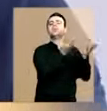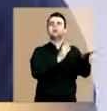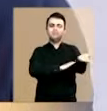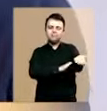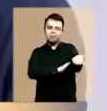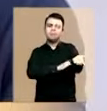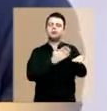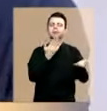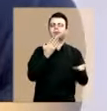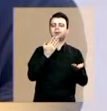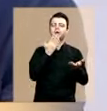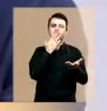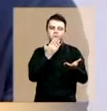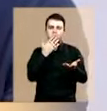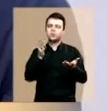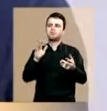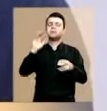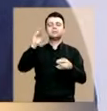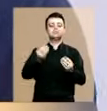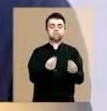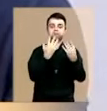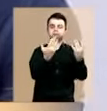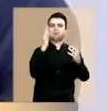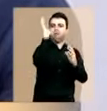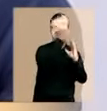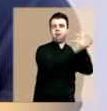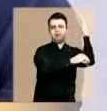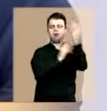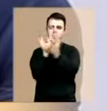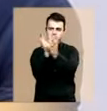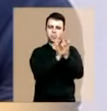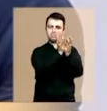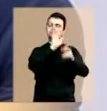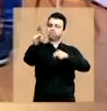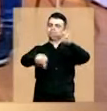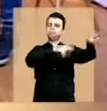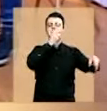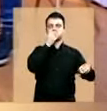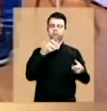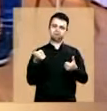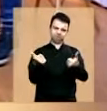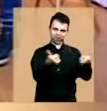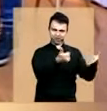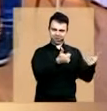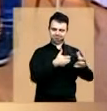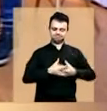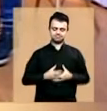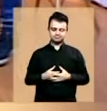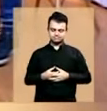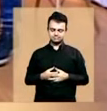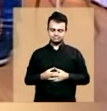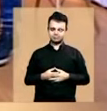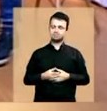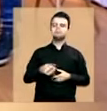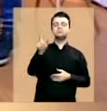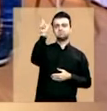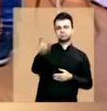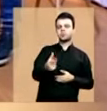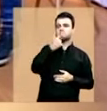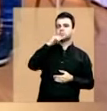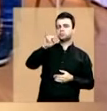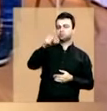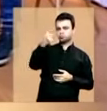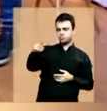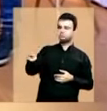diversidade de plantas e espécies, né? Isso que faz bem para a natureza, faz bem para as pessoas, né? É a mesma coisa. Então, pensar assim. Ô, João, a gente falou de